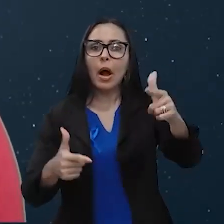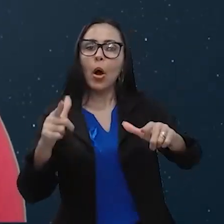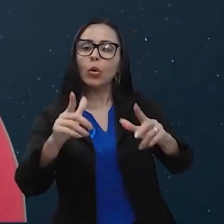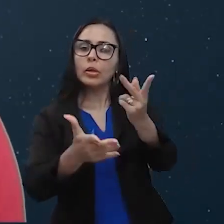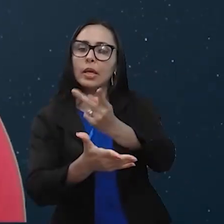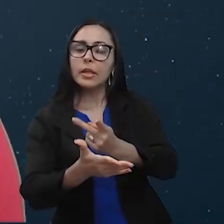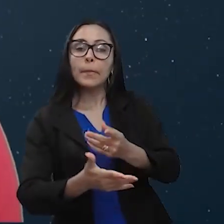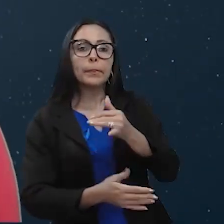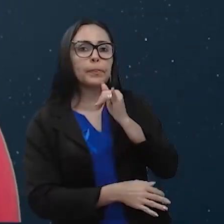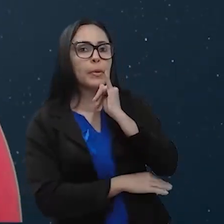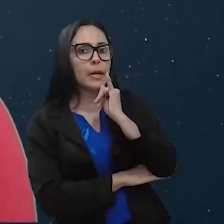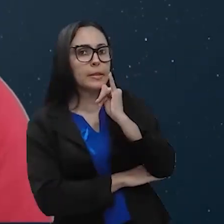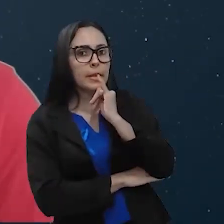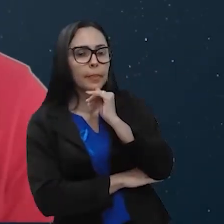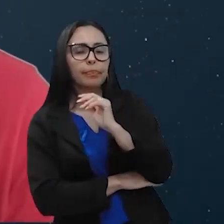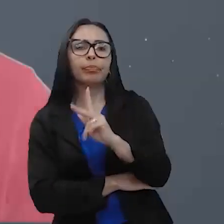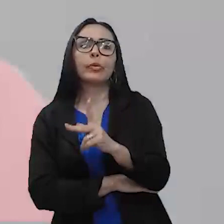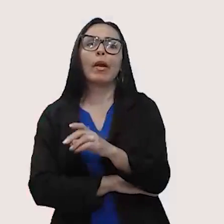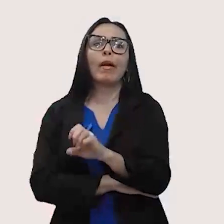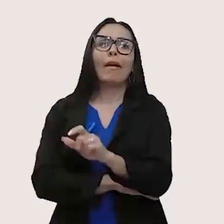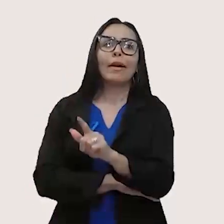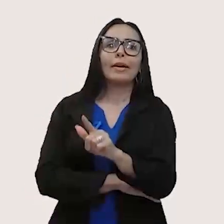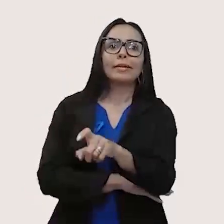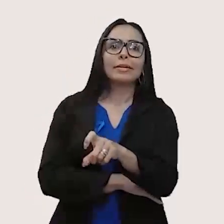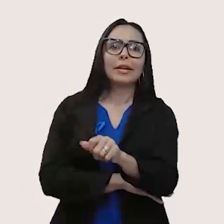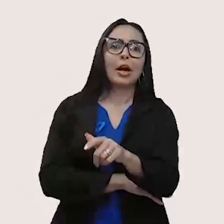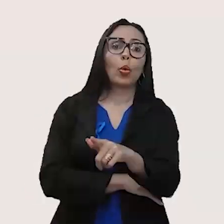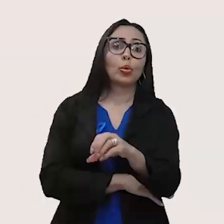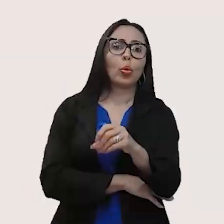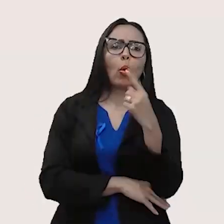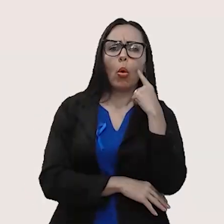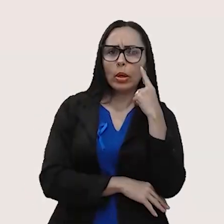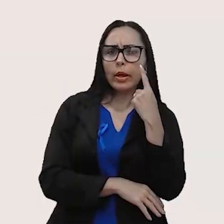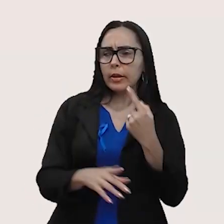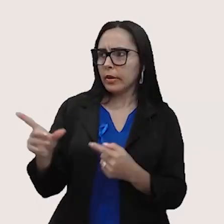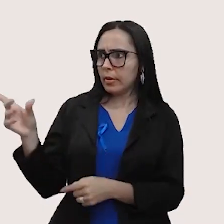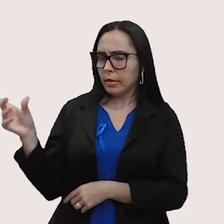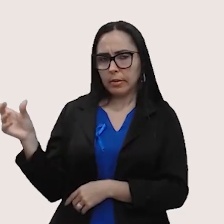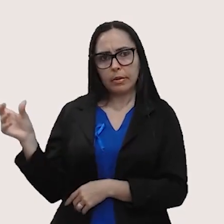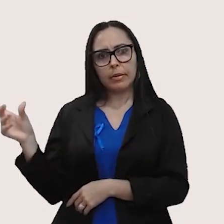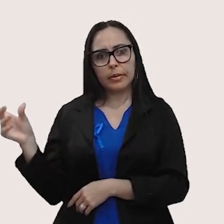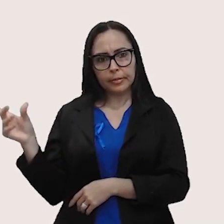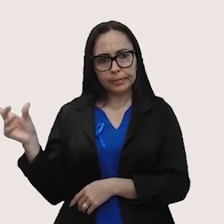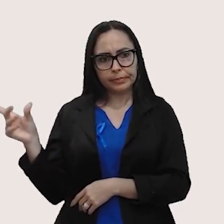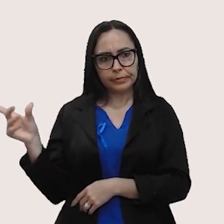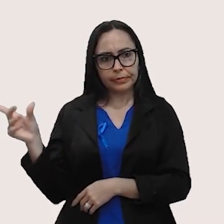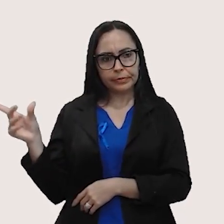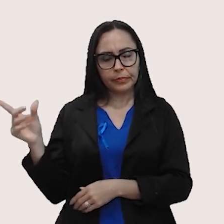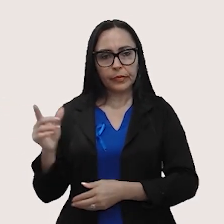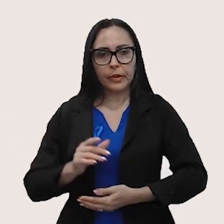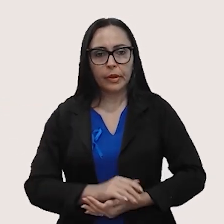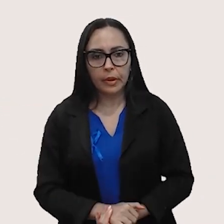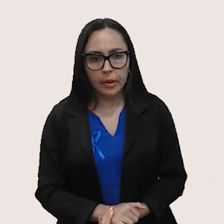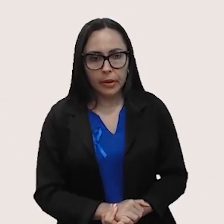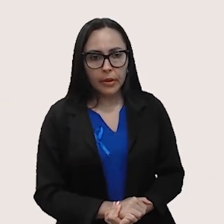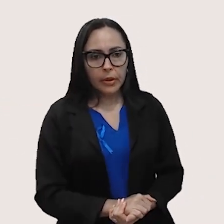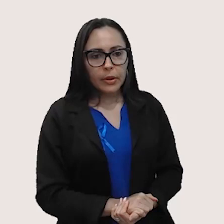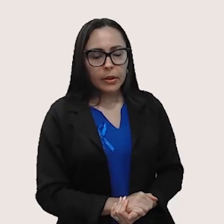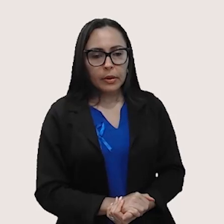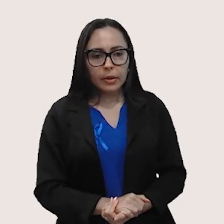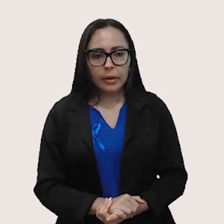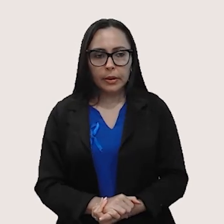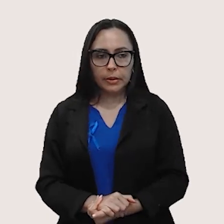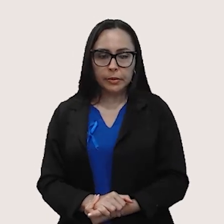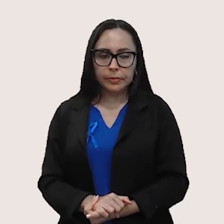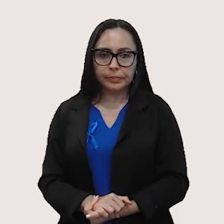o hexágono. Olha lá para a gente como fica. Aqui ainda tem um slidezinho mostrando a nossa fórmula do triângulo equilátero. Ó. L